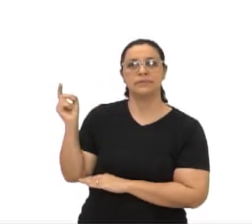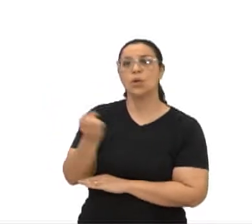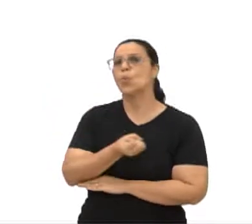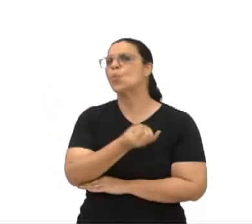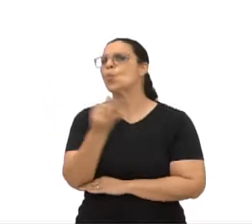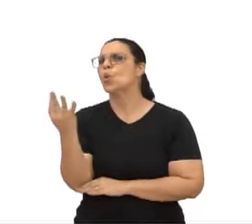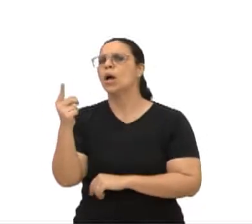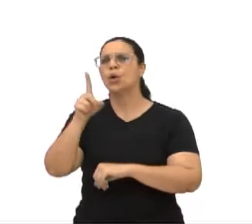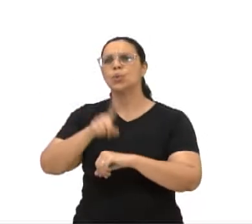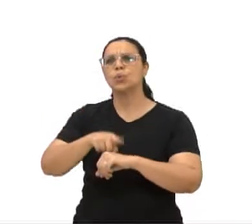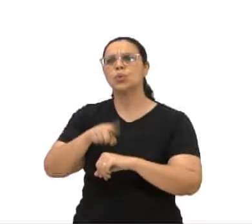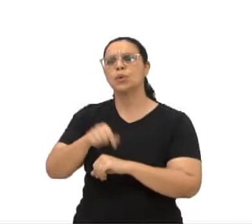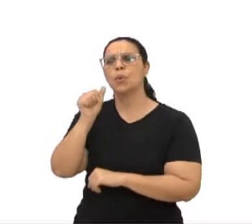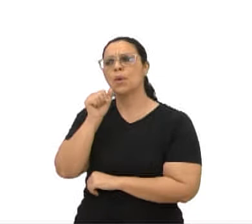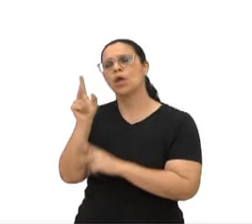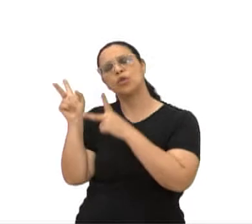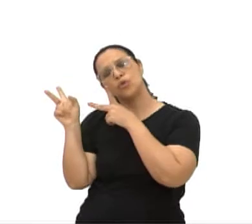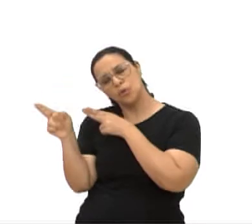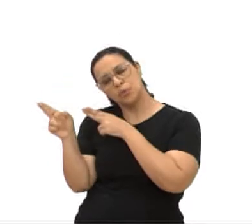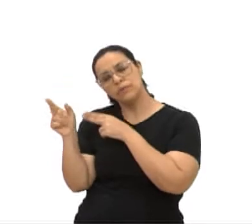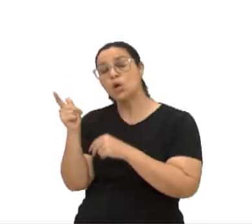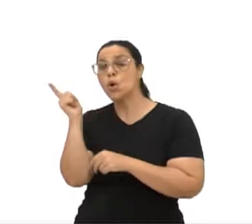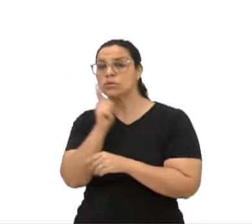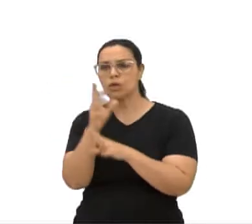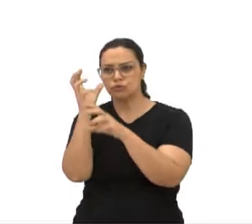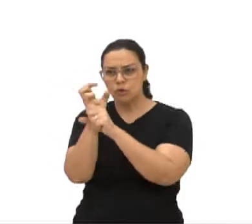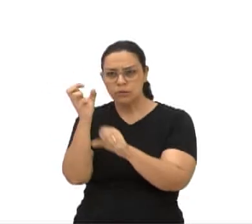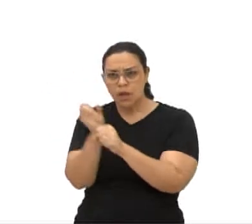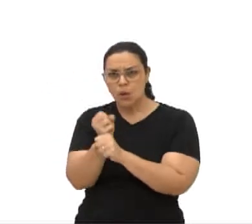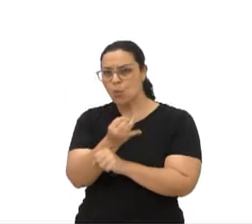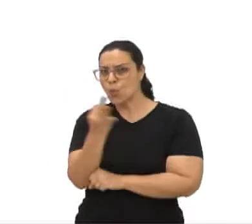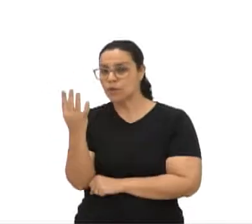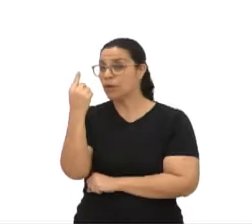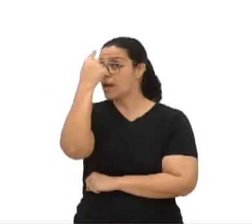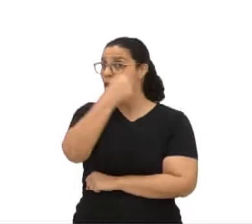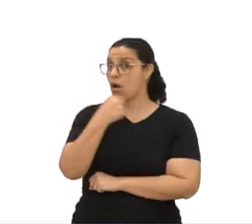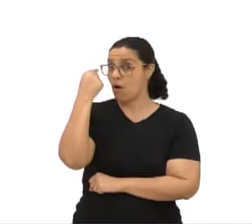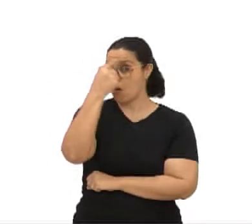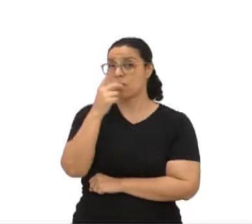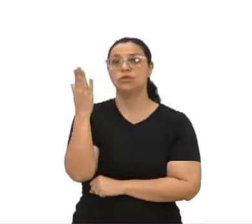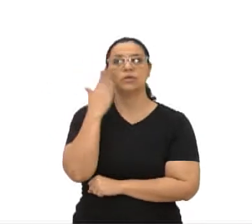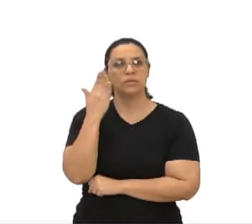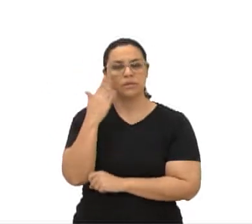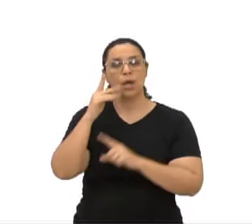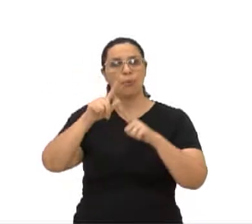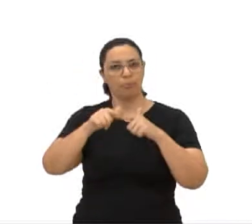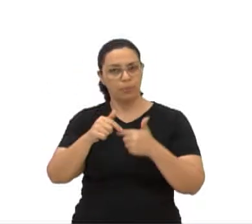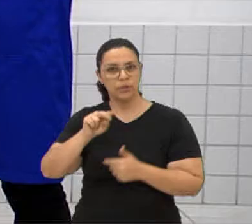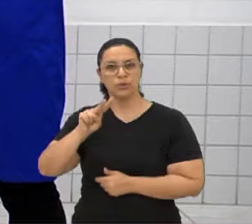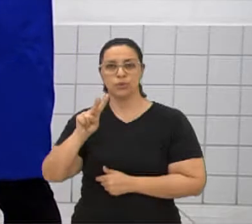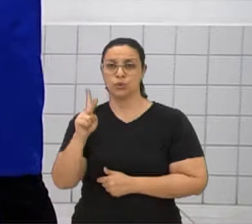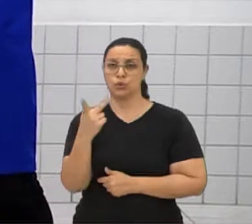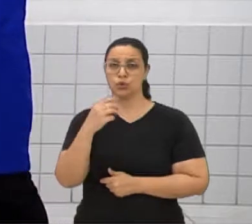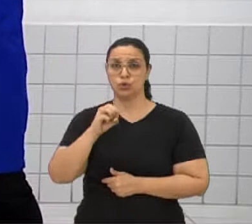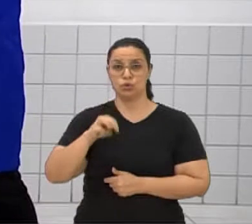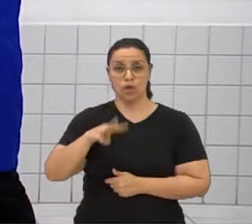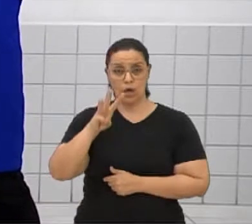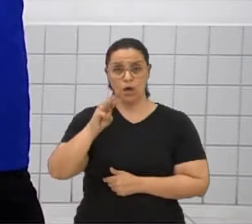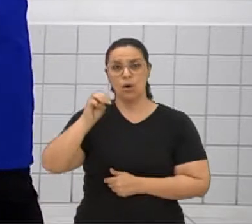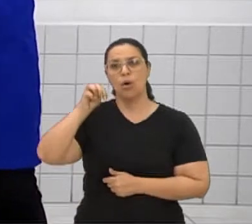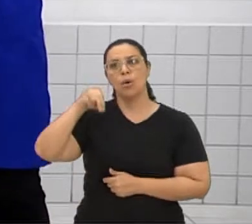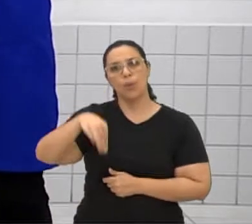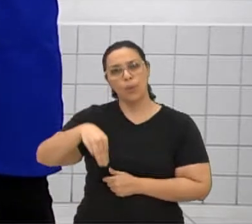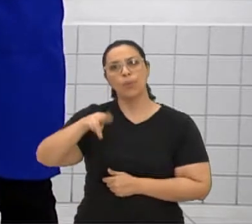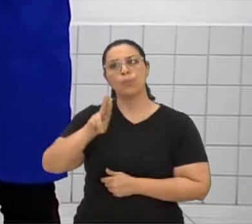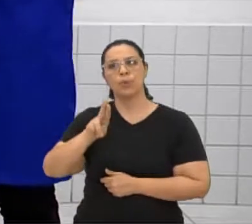quanto tempo que ela dormiu dá para contar o tempo não né somente as horas não é mesmo por isso tem que contar o que a gente não